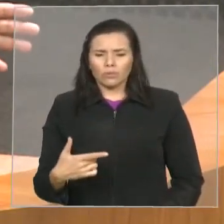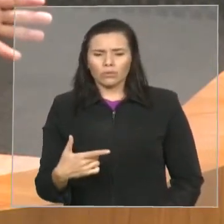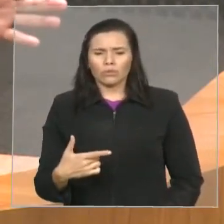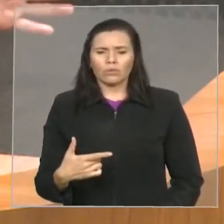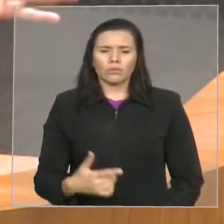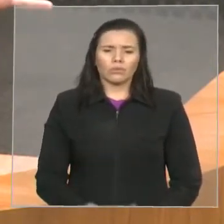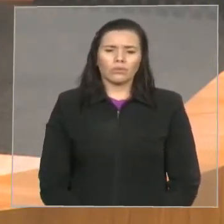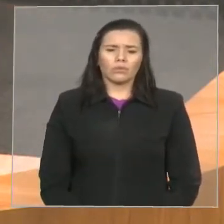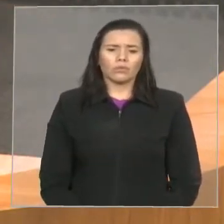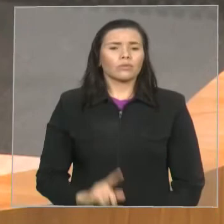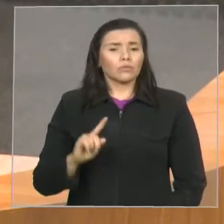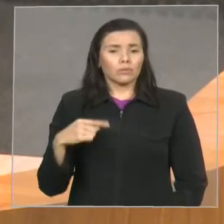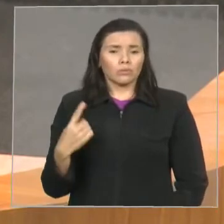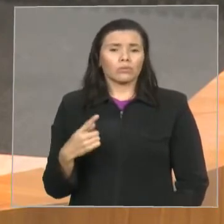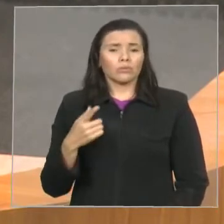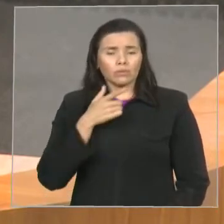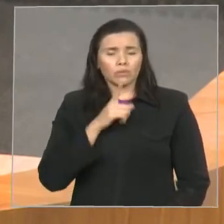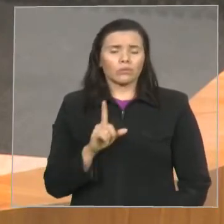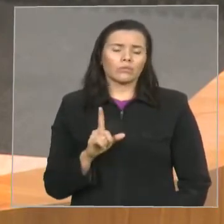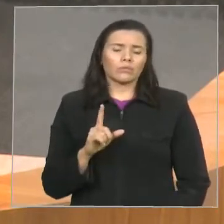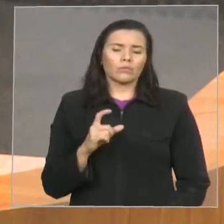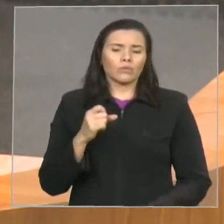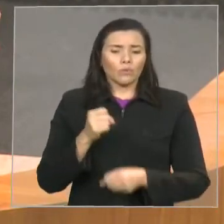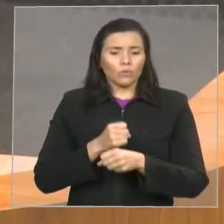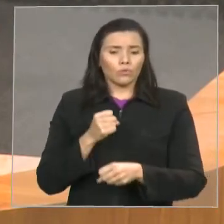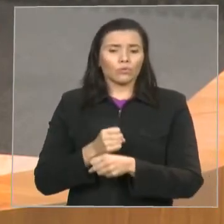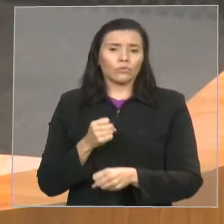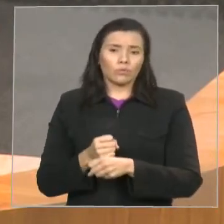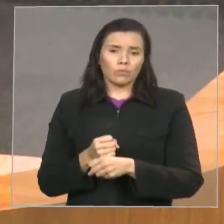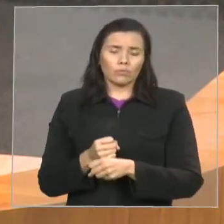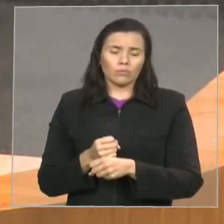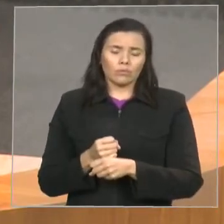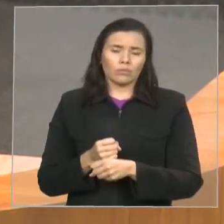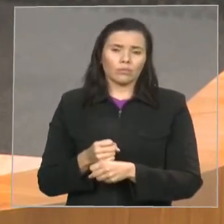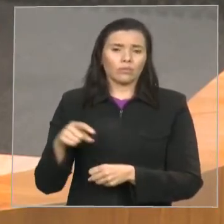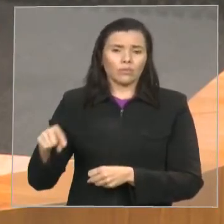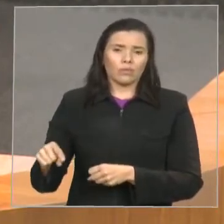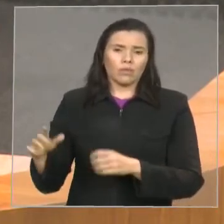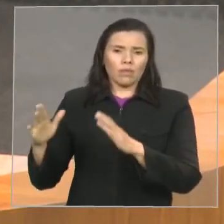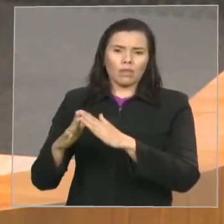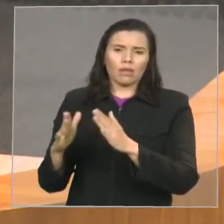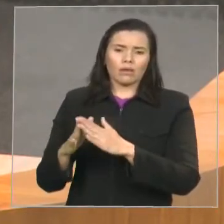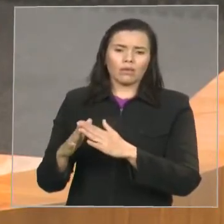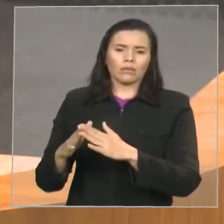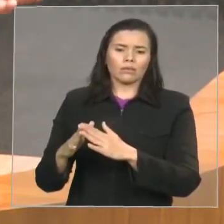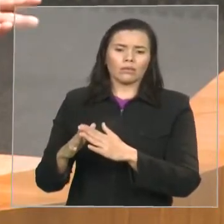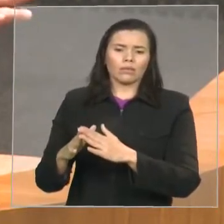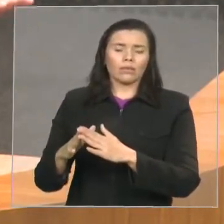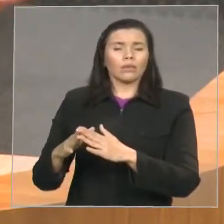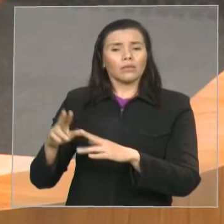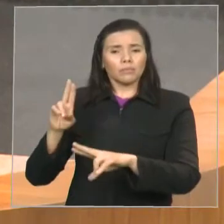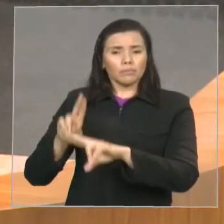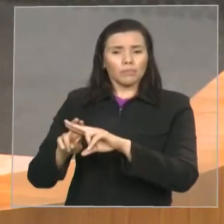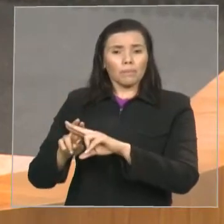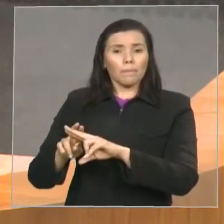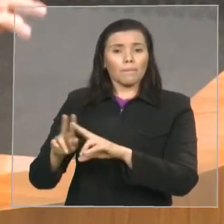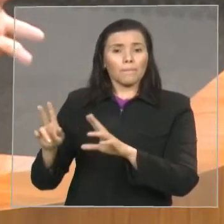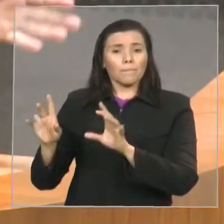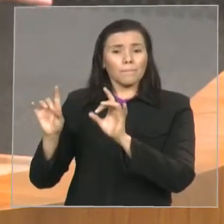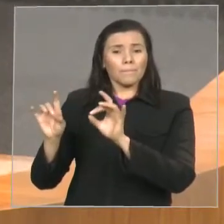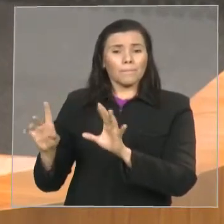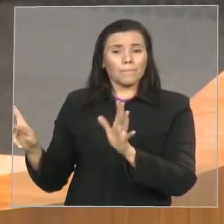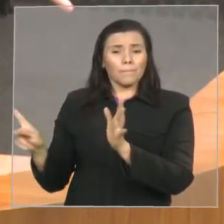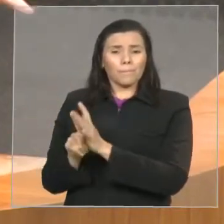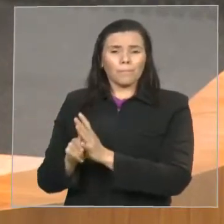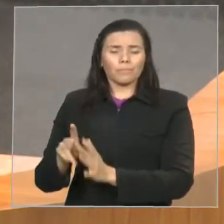1997. E ali é para ficar policiais da ativa, para que possa responder um processo administrativo ou